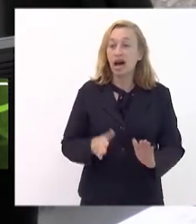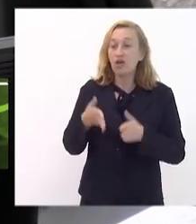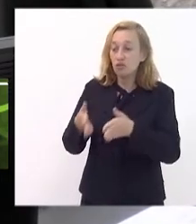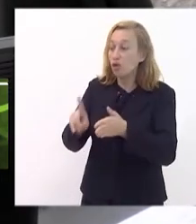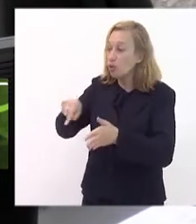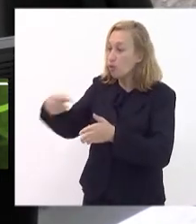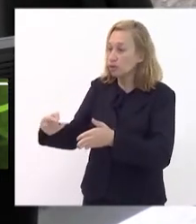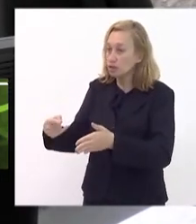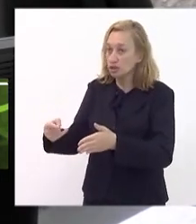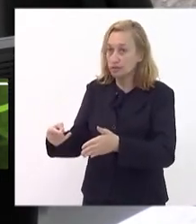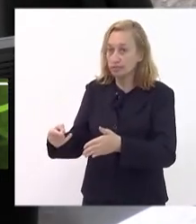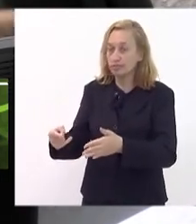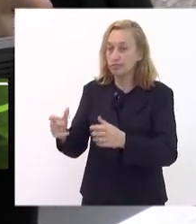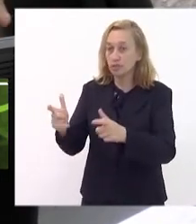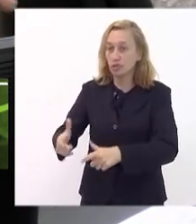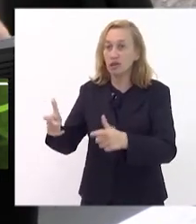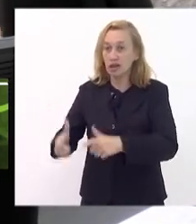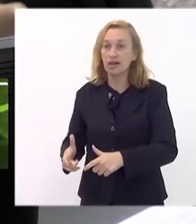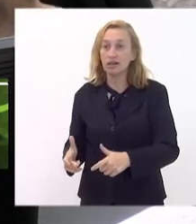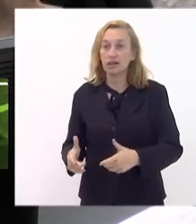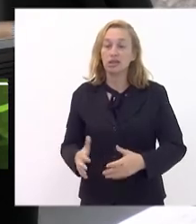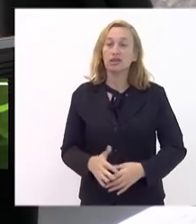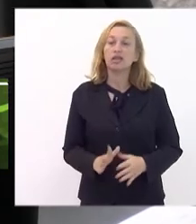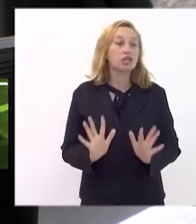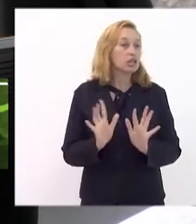outra região e você não...